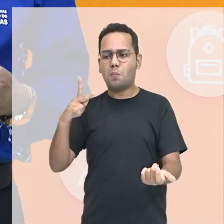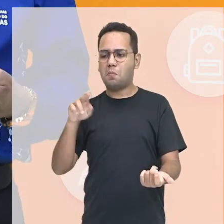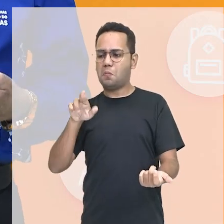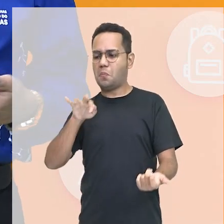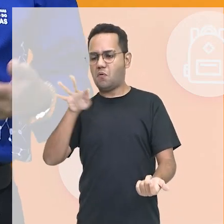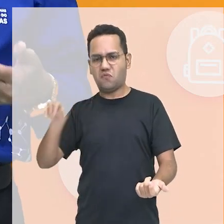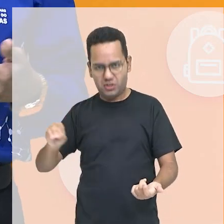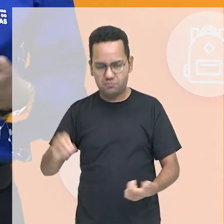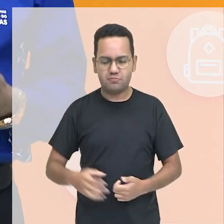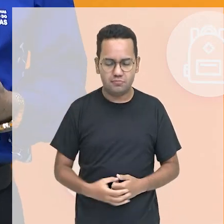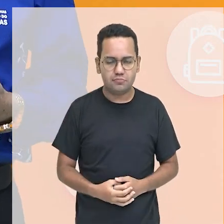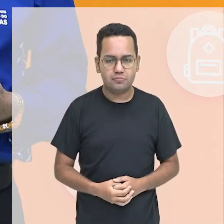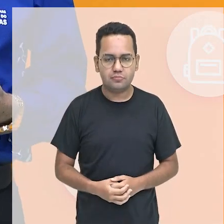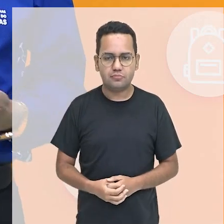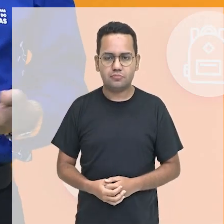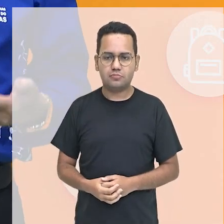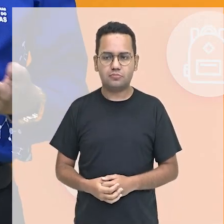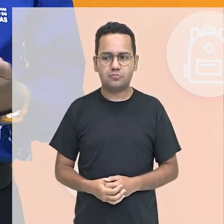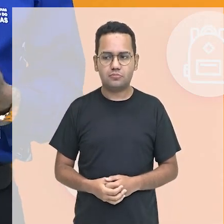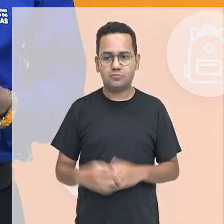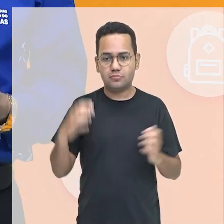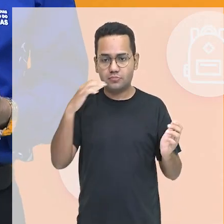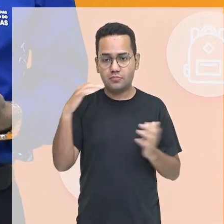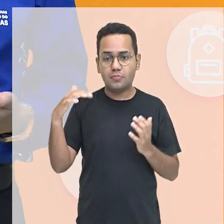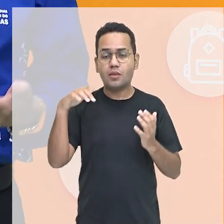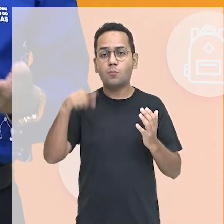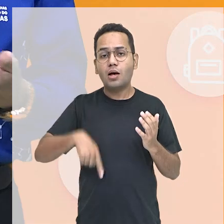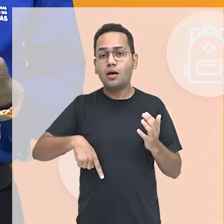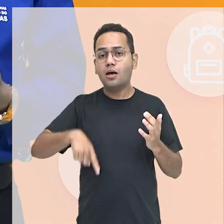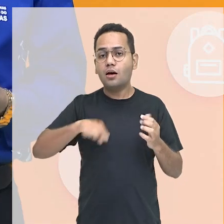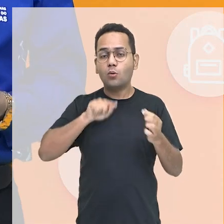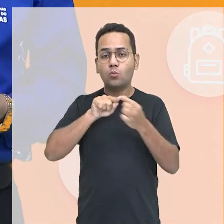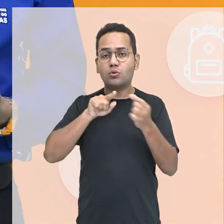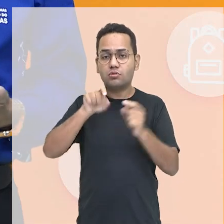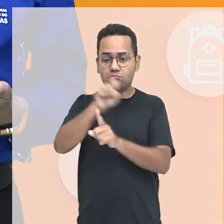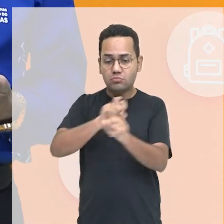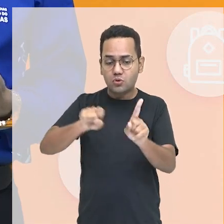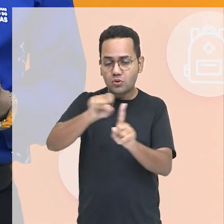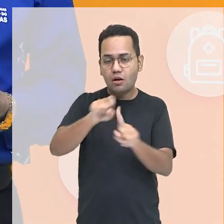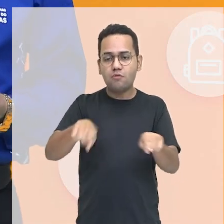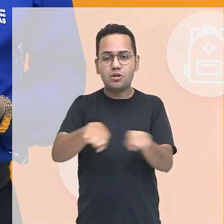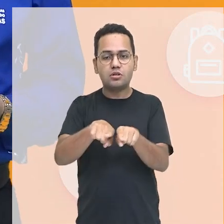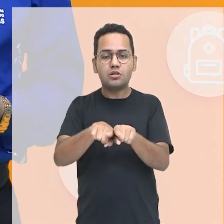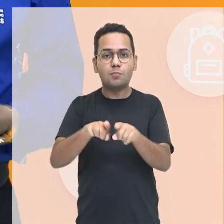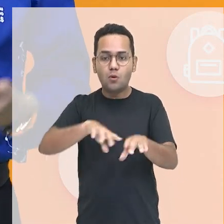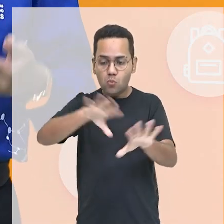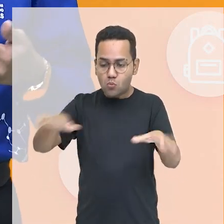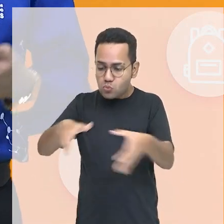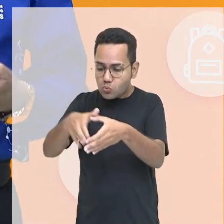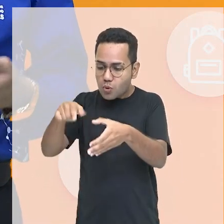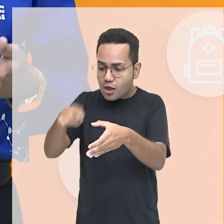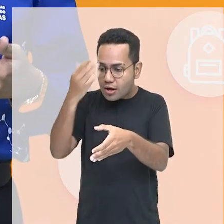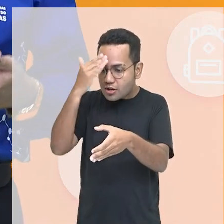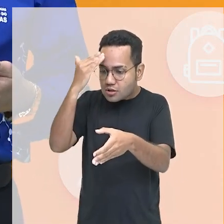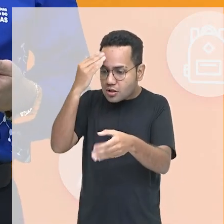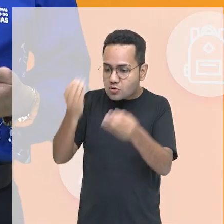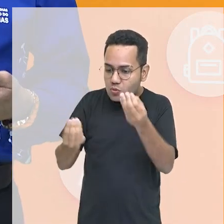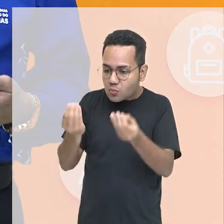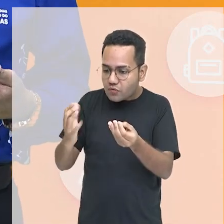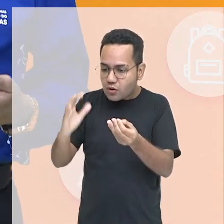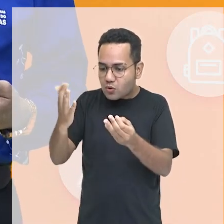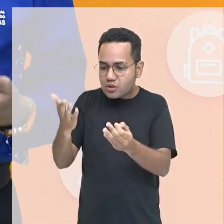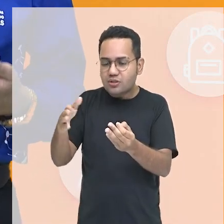está no seio da sociedade e do entendimento daquele povo que está sendo estudado. Por isso,